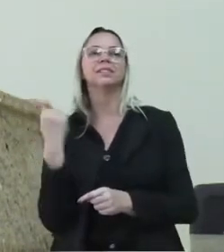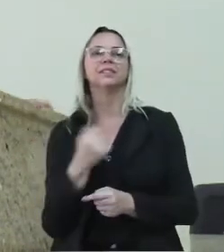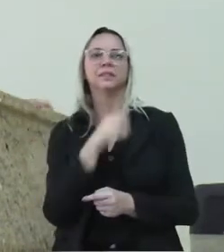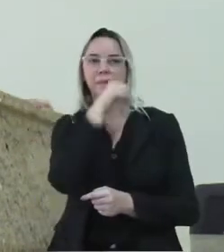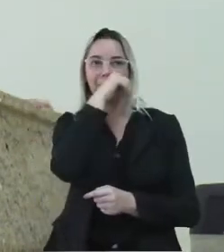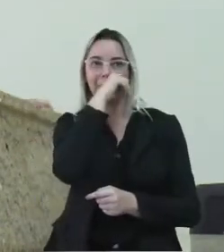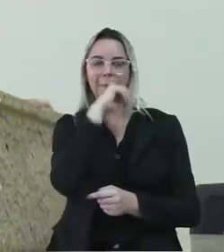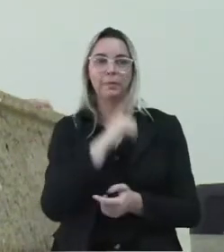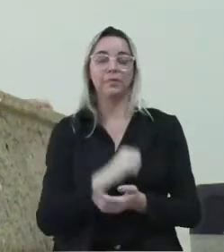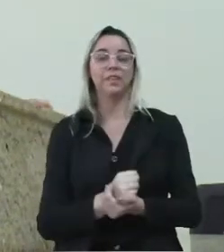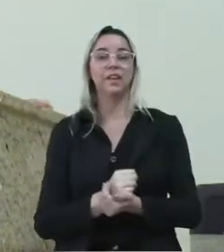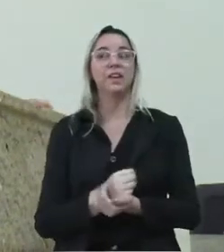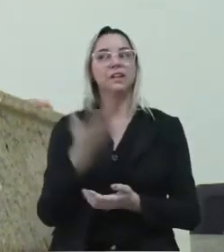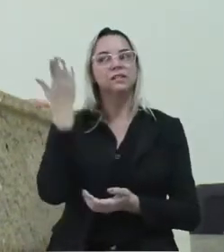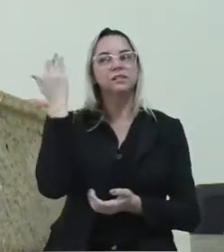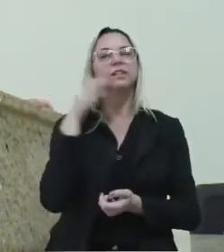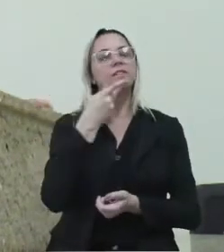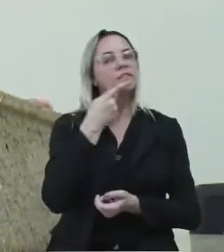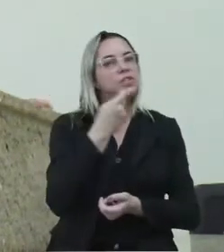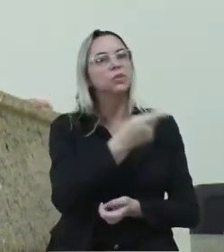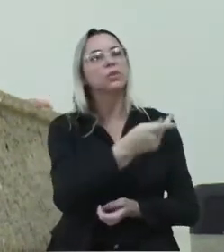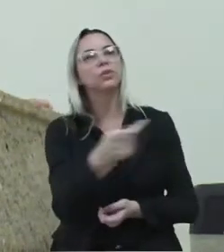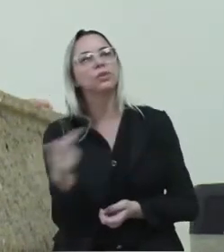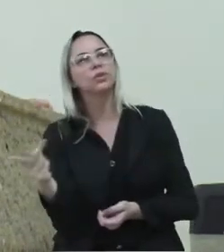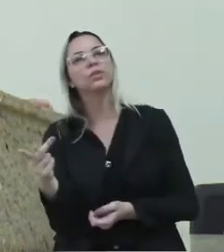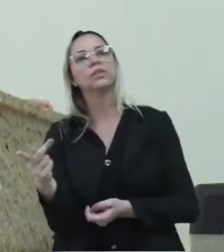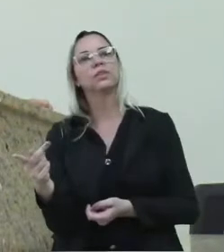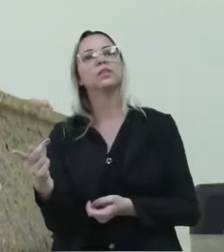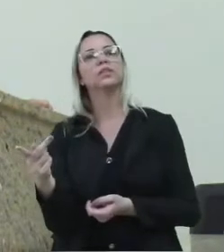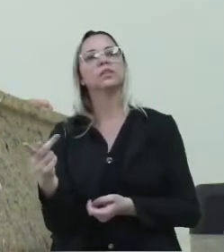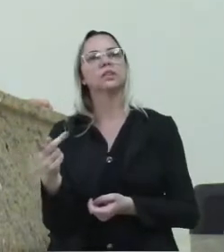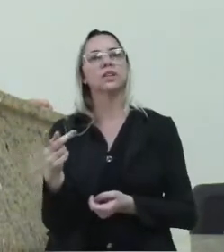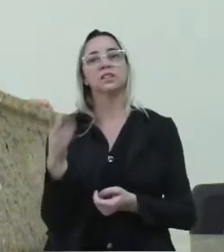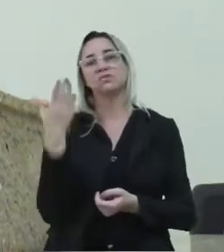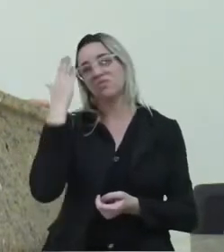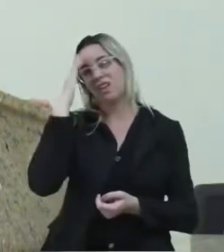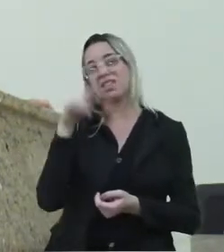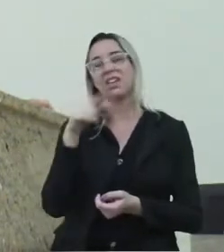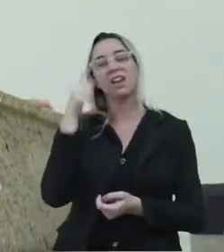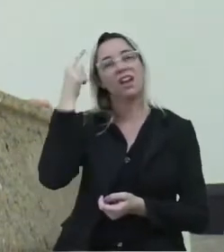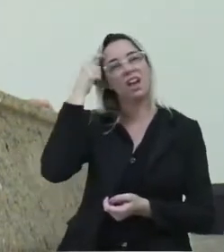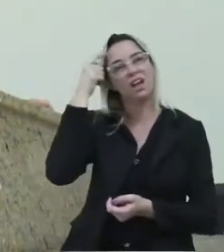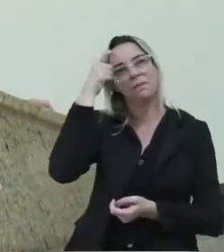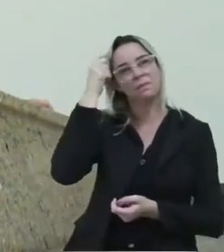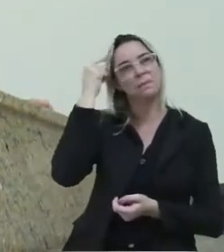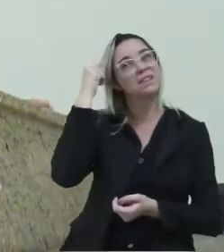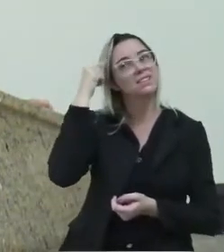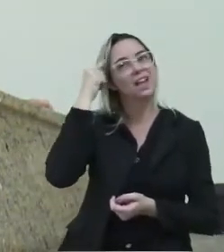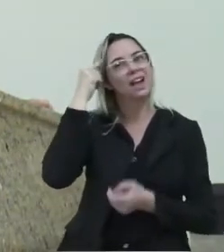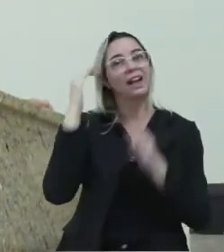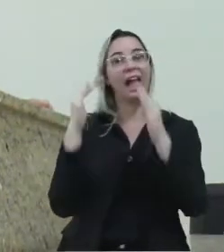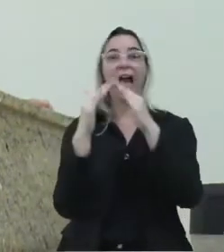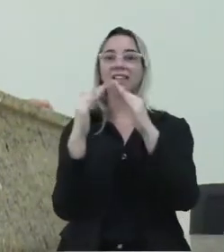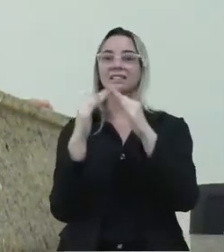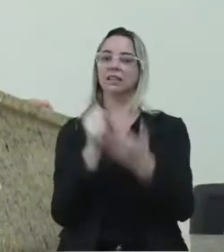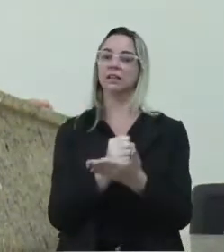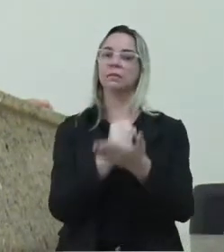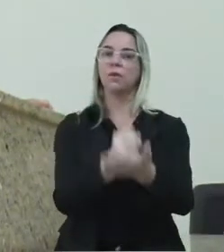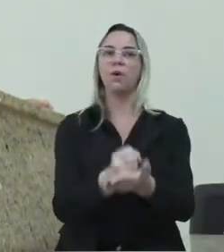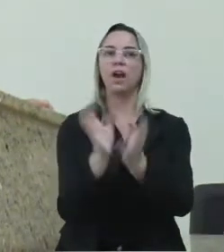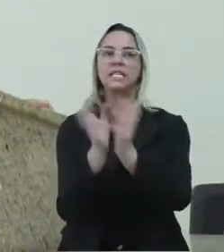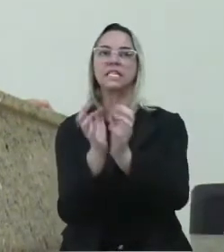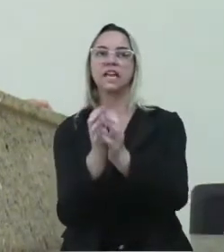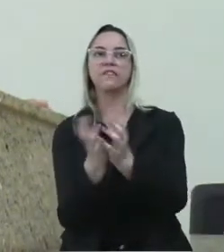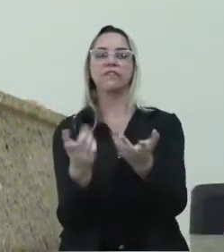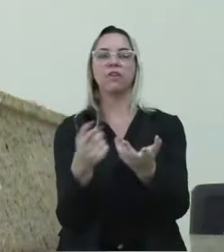fazendo uma visita lá, na onde possivelmente na sua cabeça ia ser a casa de apoio, não é isso? Eu acho que o Vossa